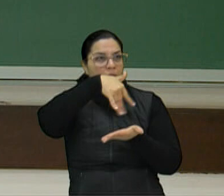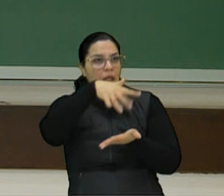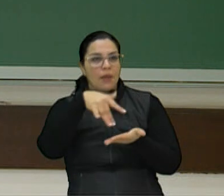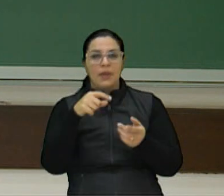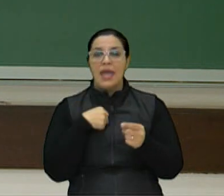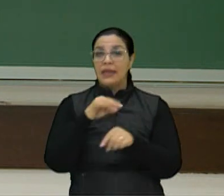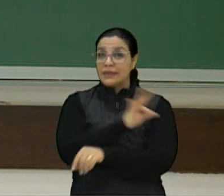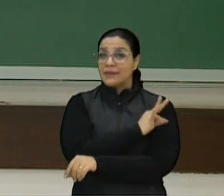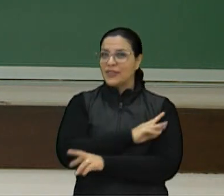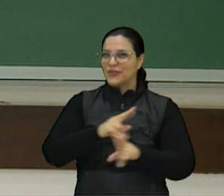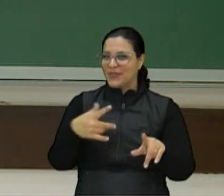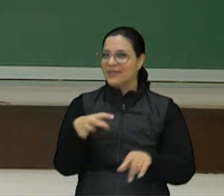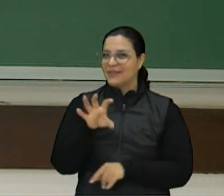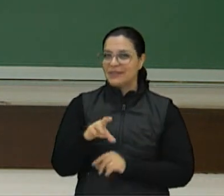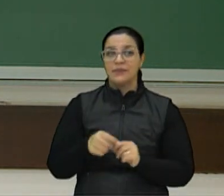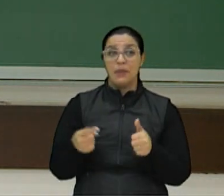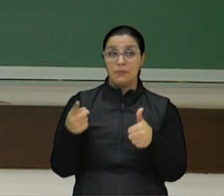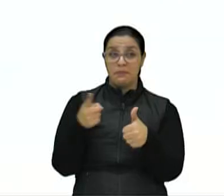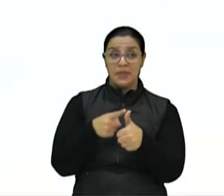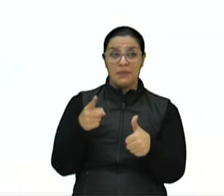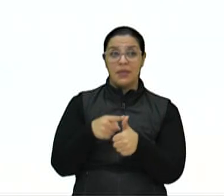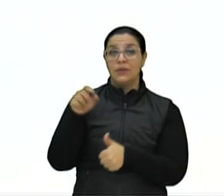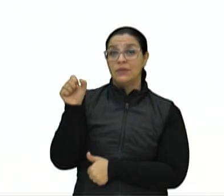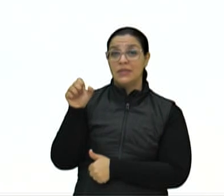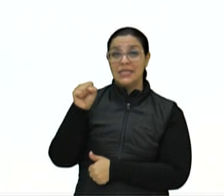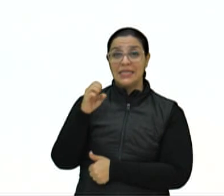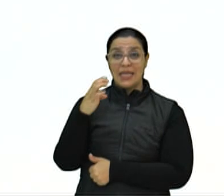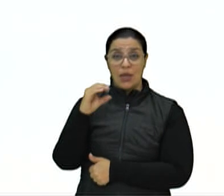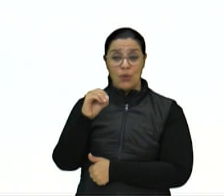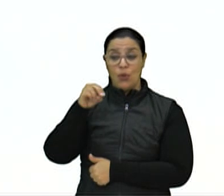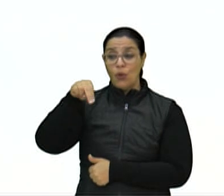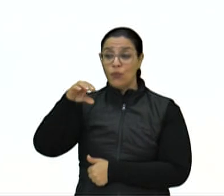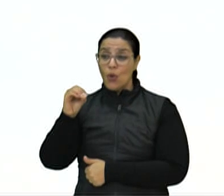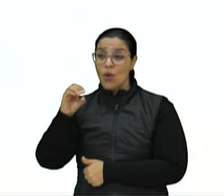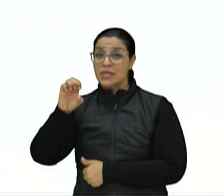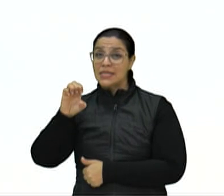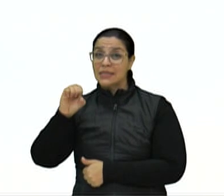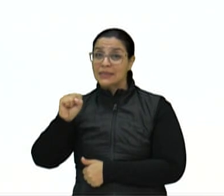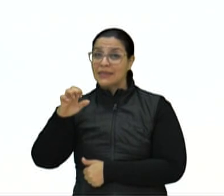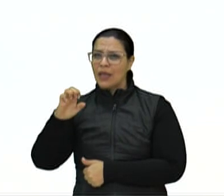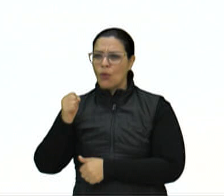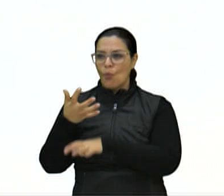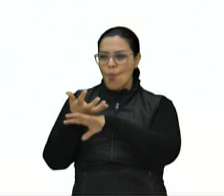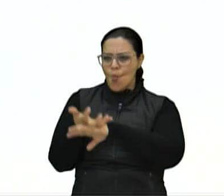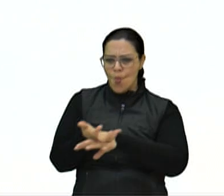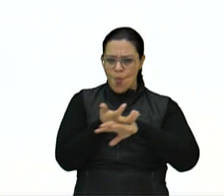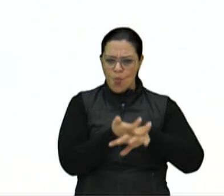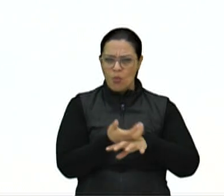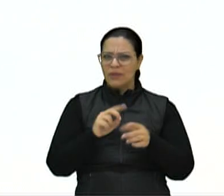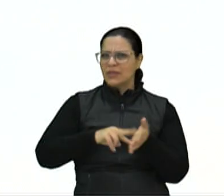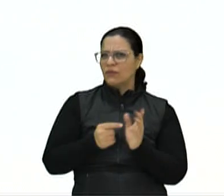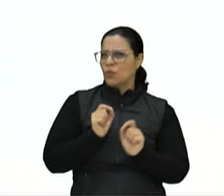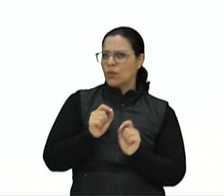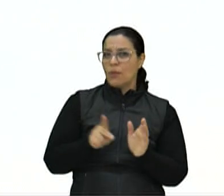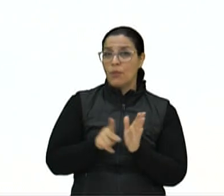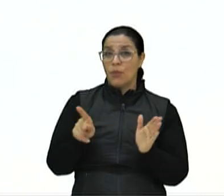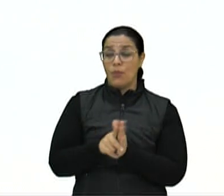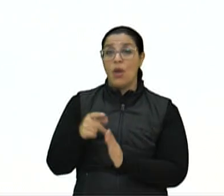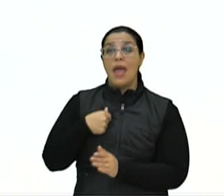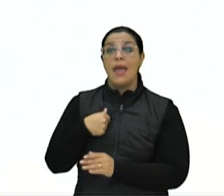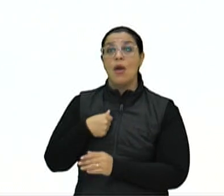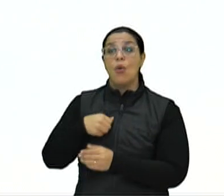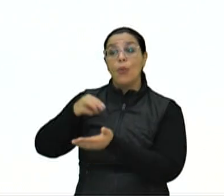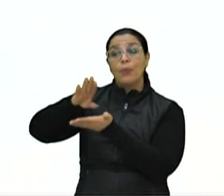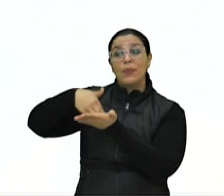tá? Primeira técnica, seco no seco. O que quer dizer essa técnica? Pincel